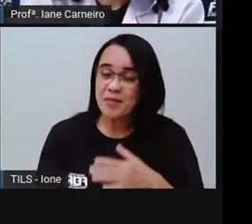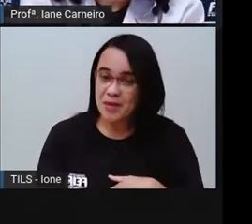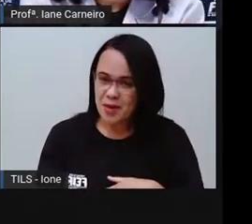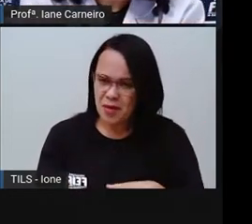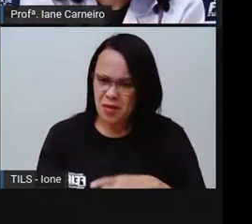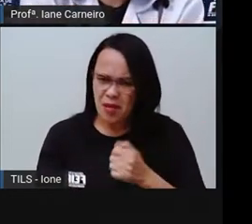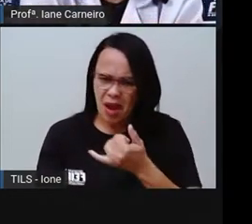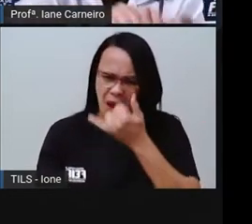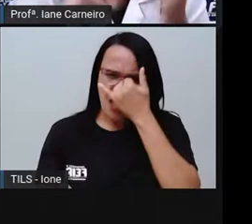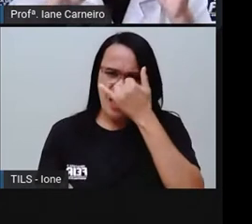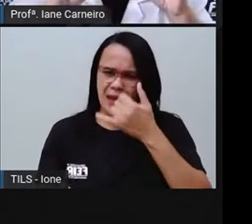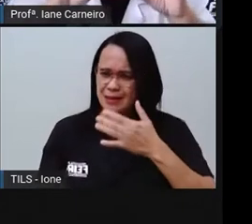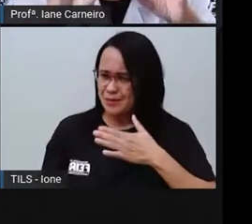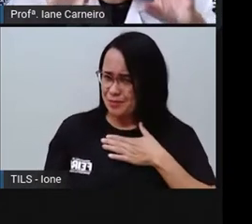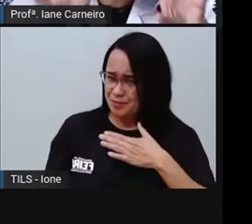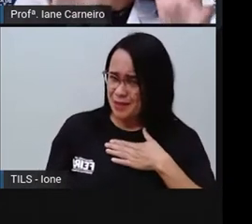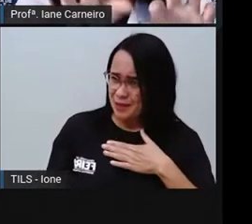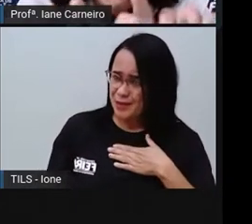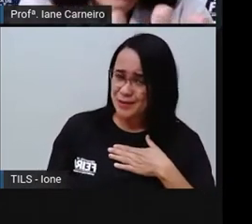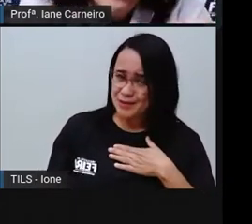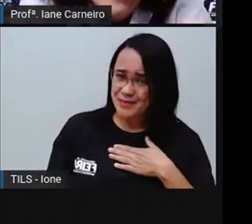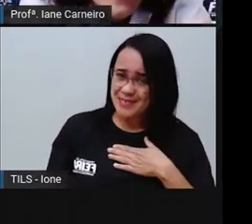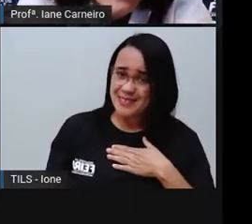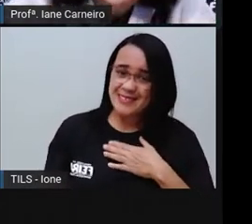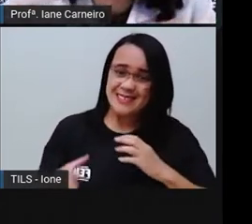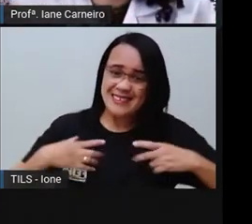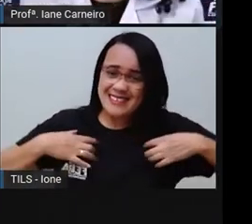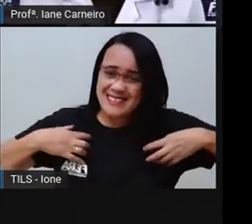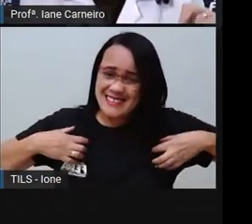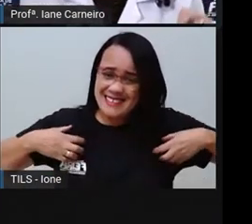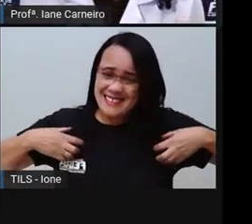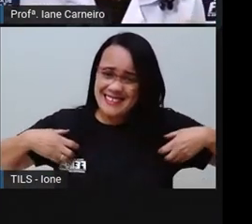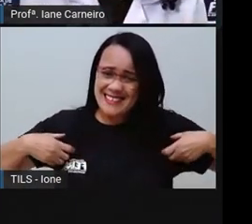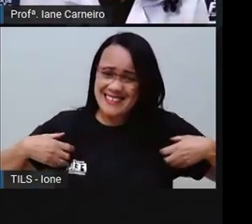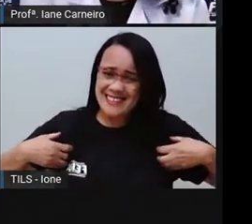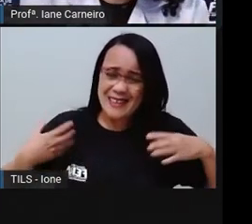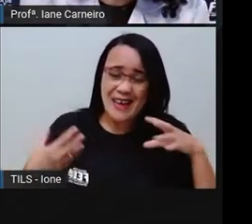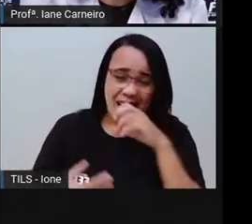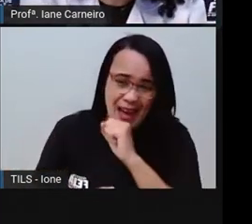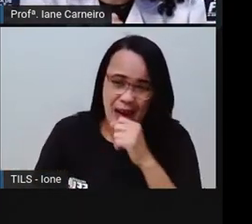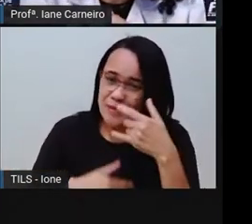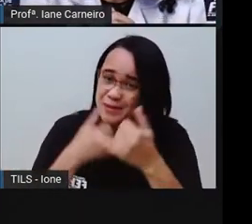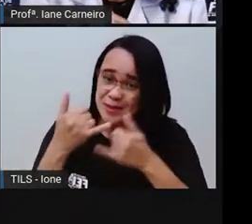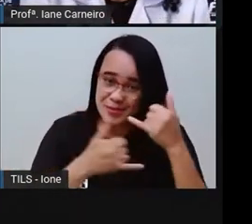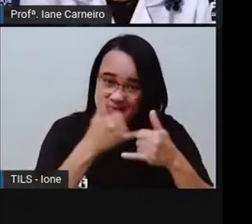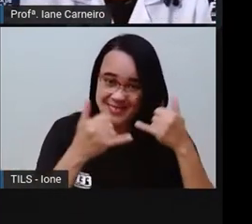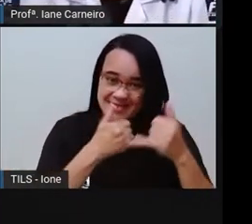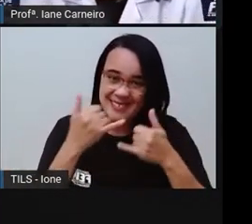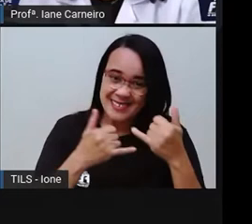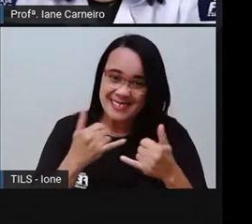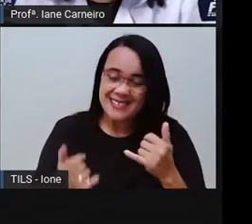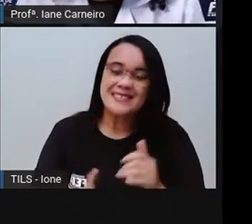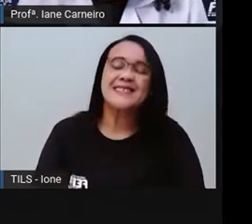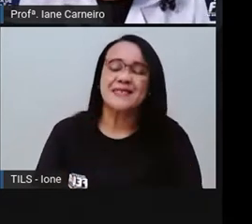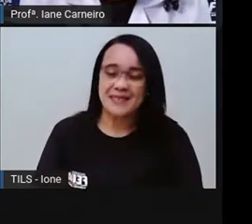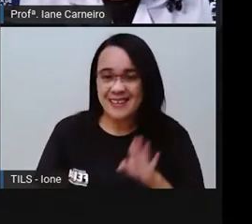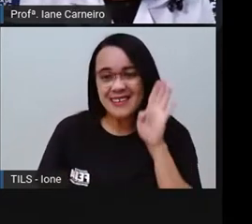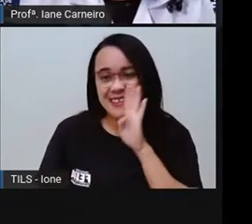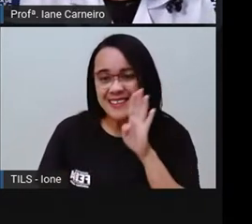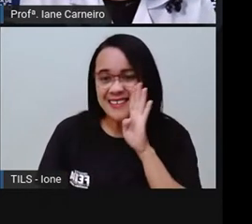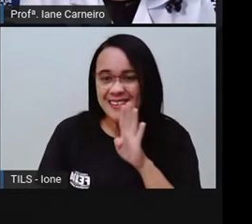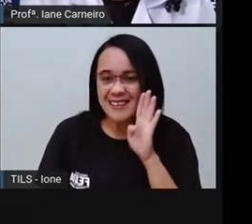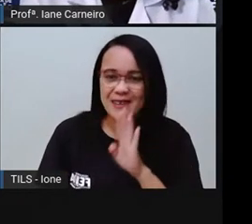azar é meu aí a pessoa vai faz cosquinhas no outro né já brincar não desce é bem